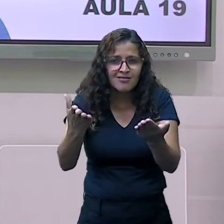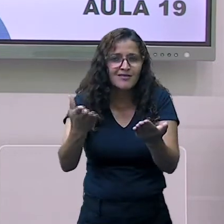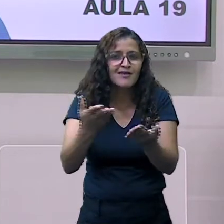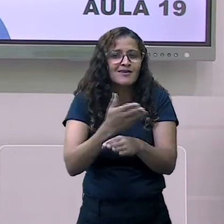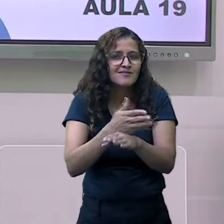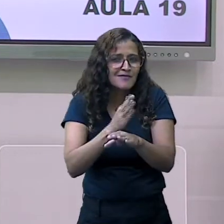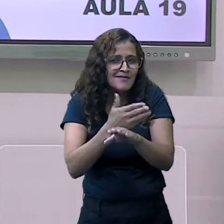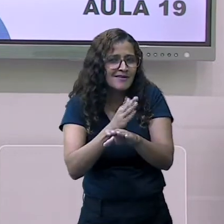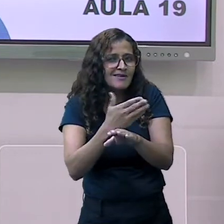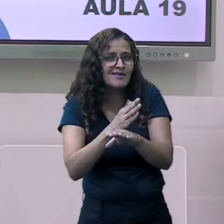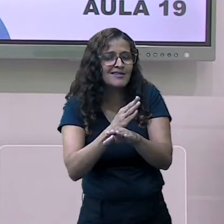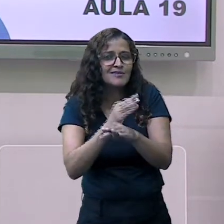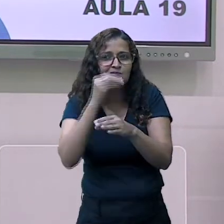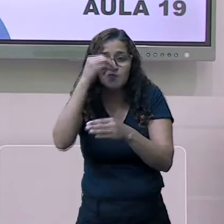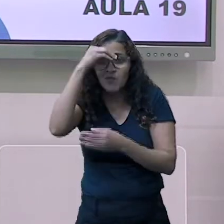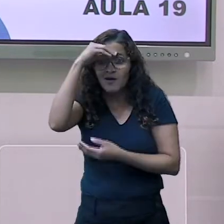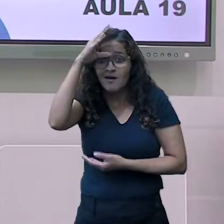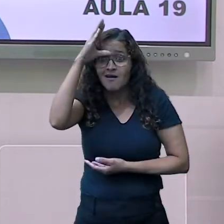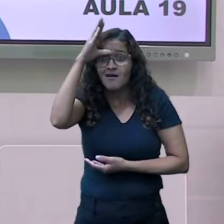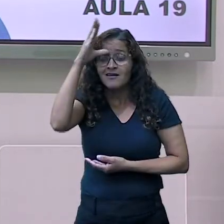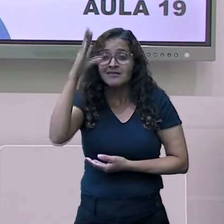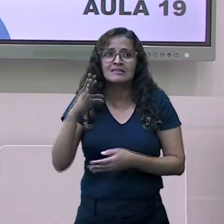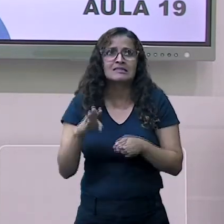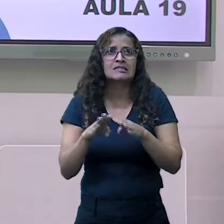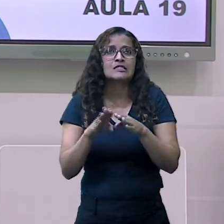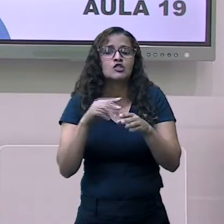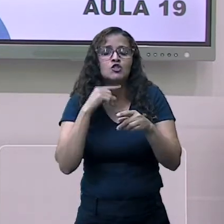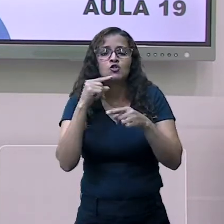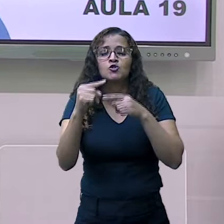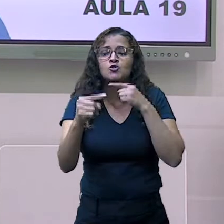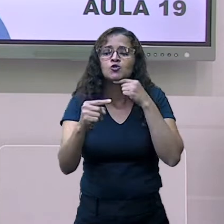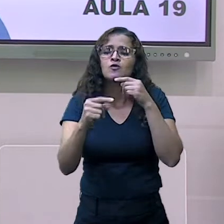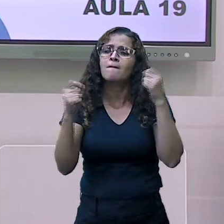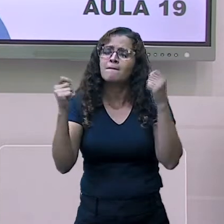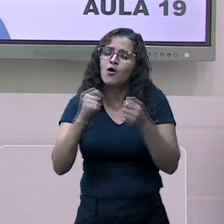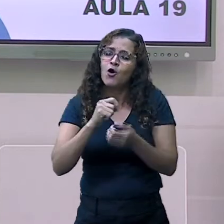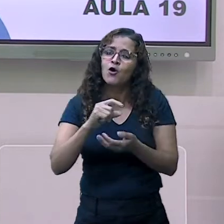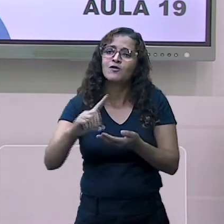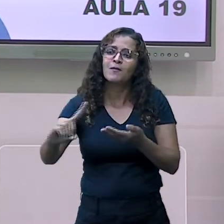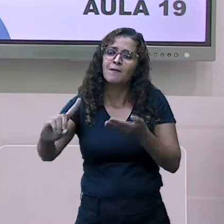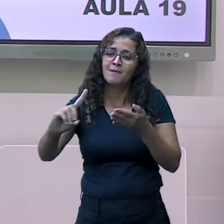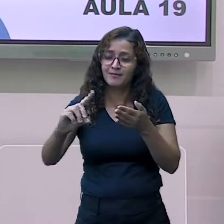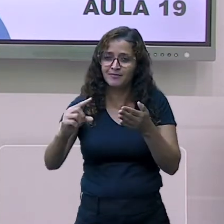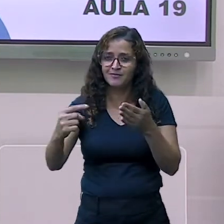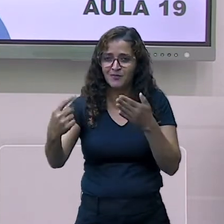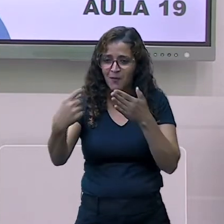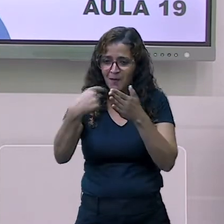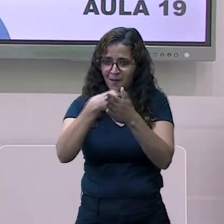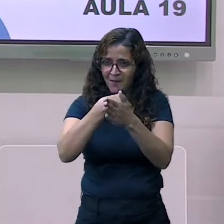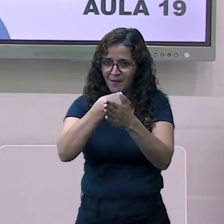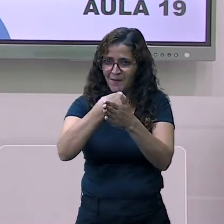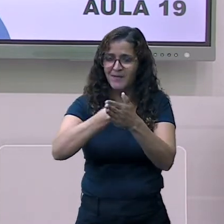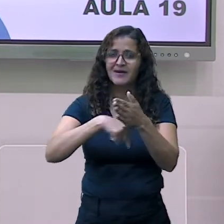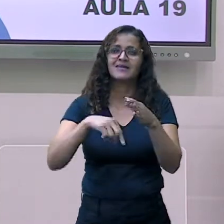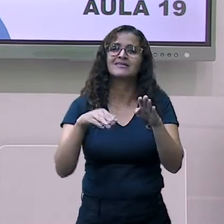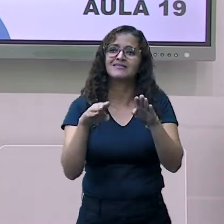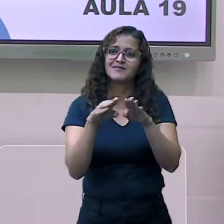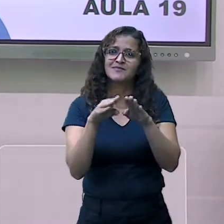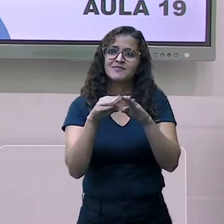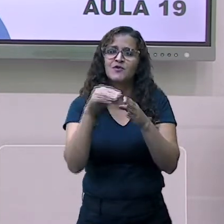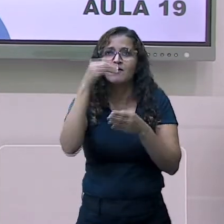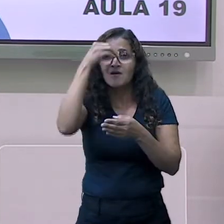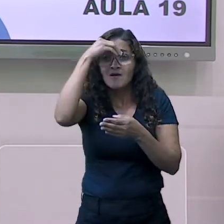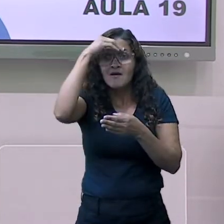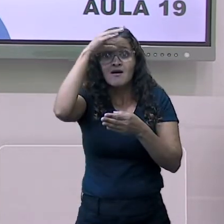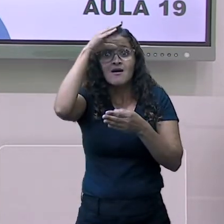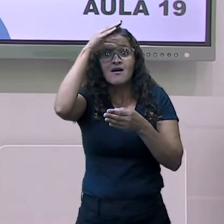vai poder também esclarecer alguma dúvida e também enriquecer ainda mais o conhecimento que você